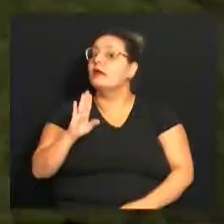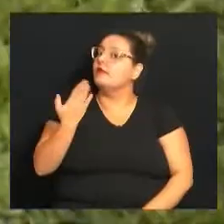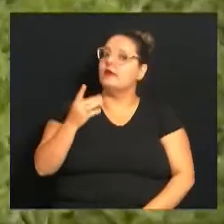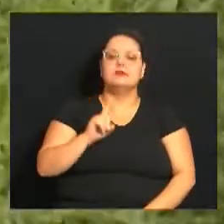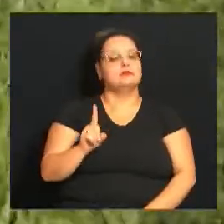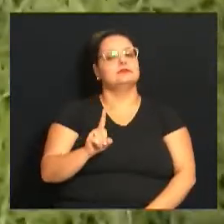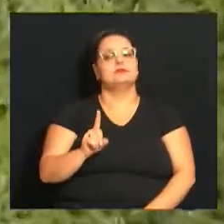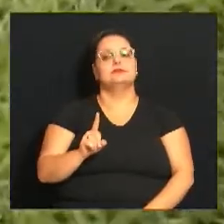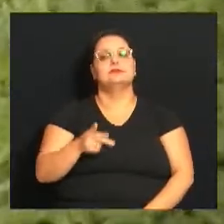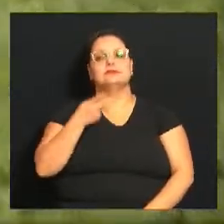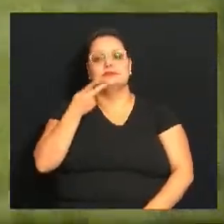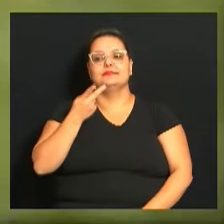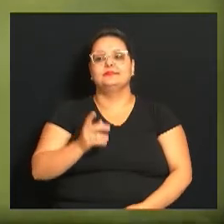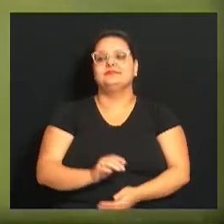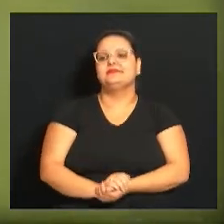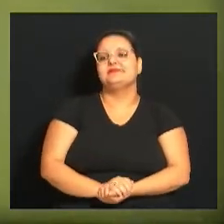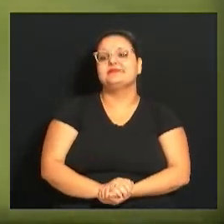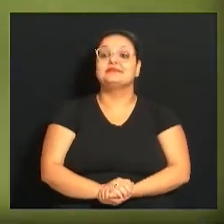aí.